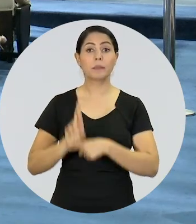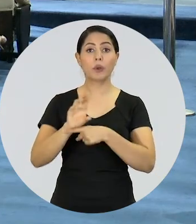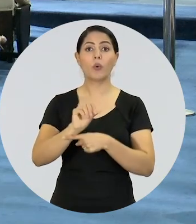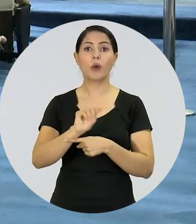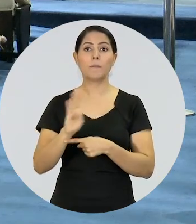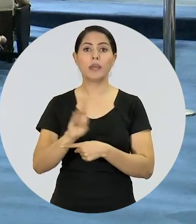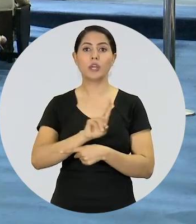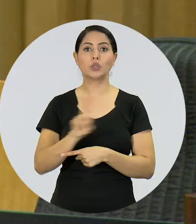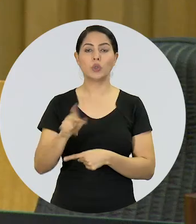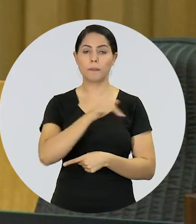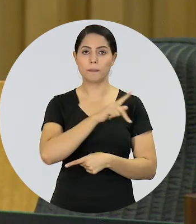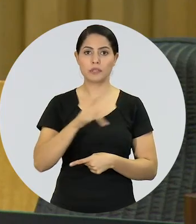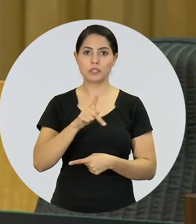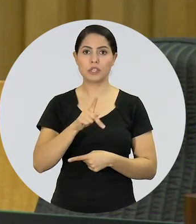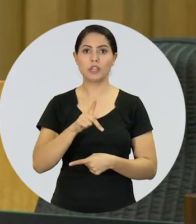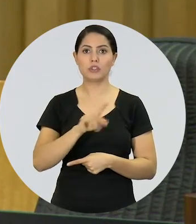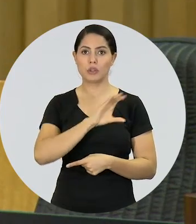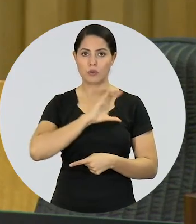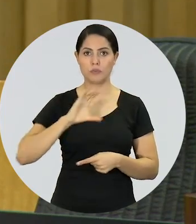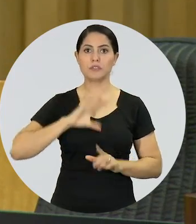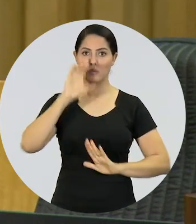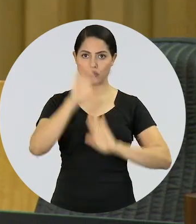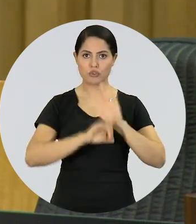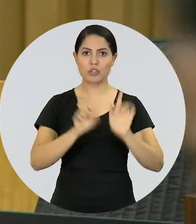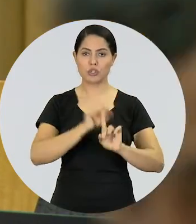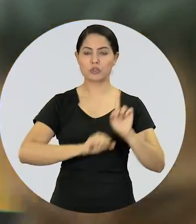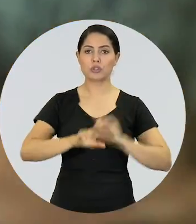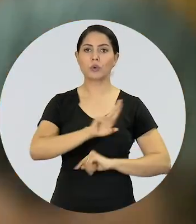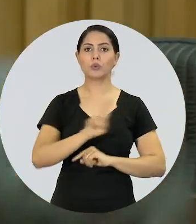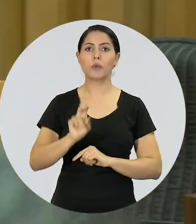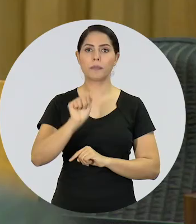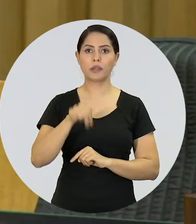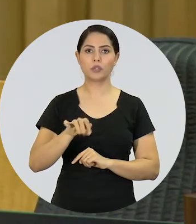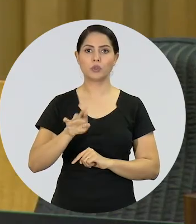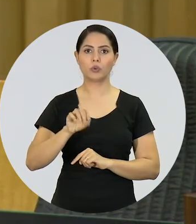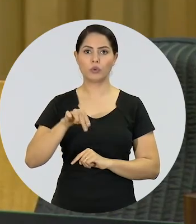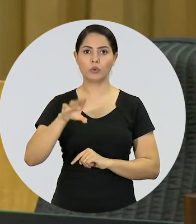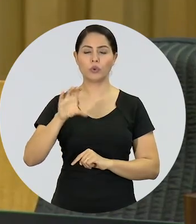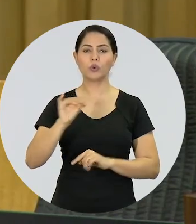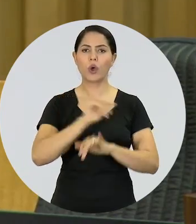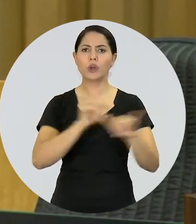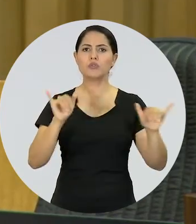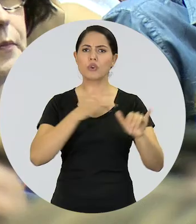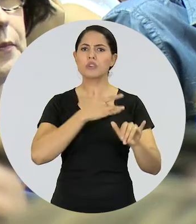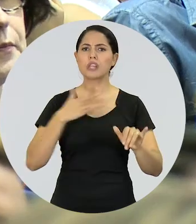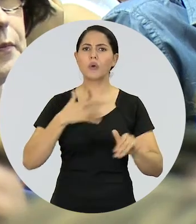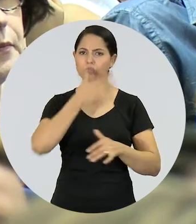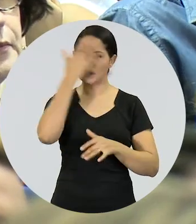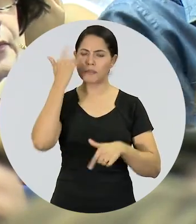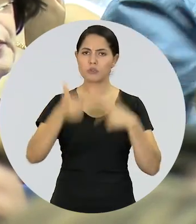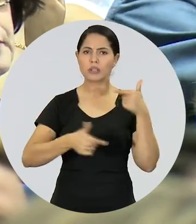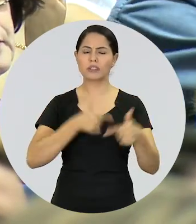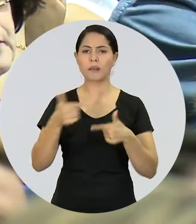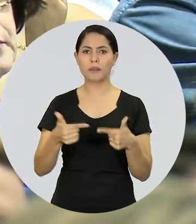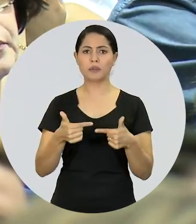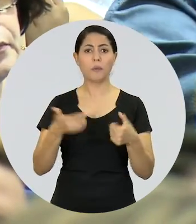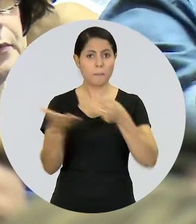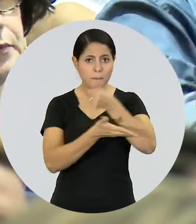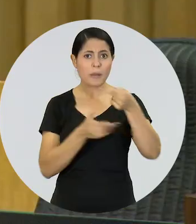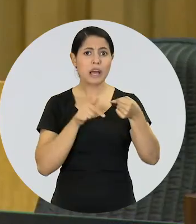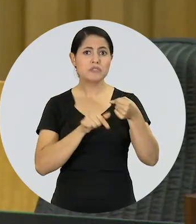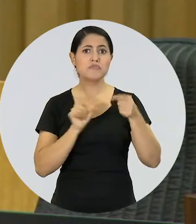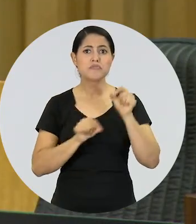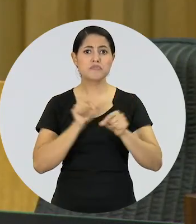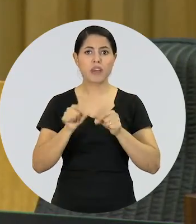a OAB, o presidente da Comissão Nacional de Direitos Sociais, Antônio Fabrício, falou sobre a saúde do trabalhador, tendo